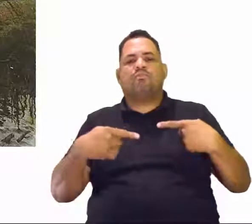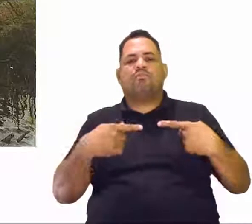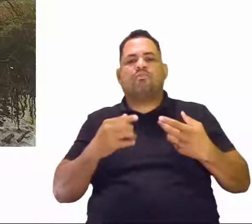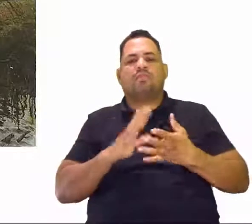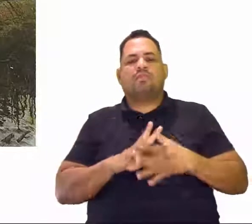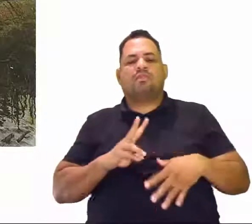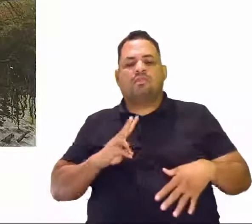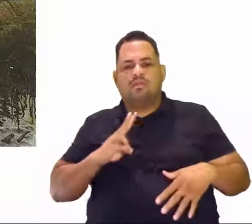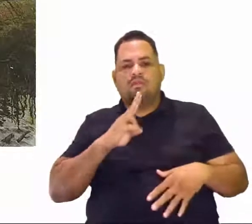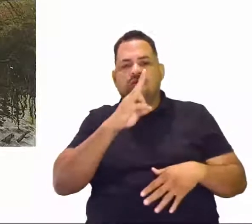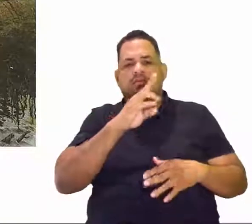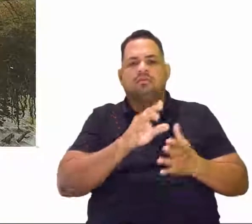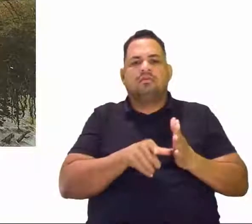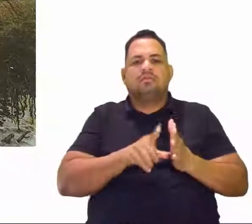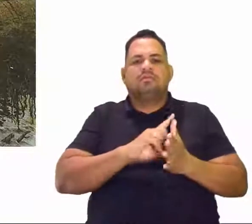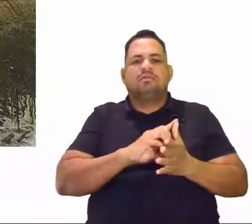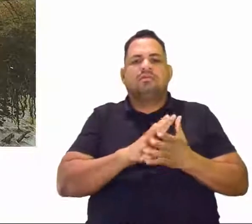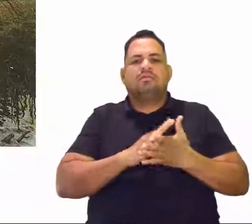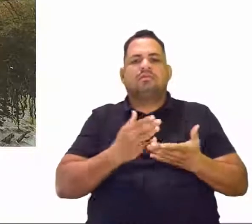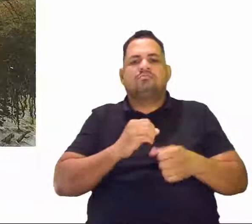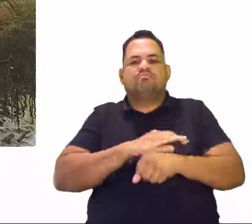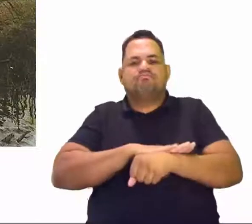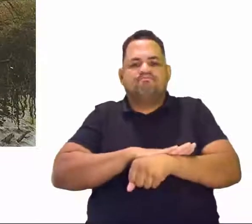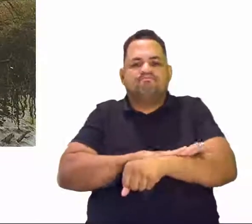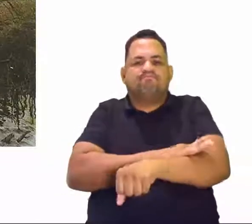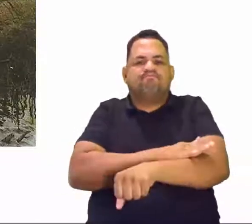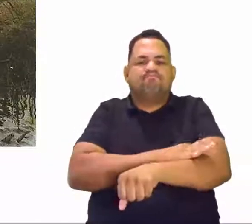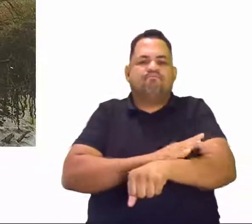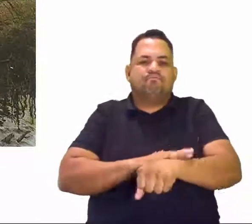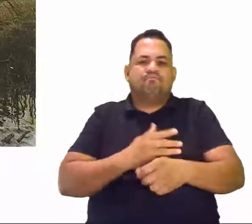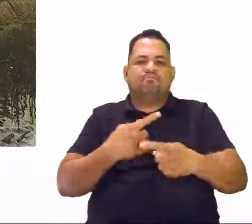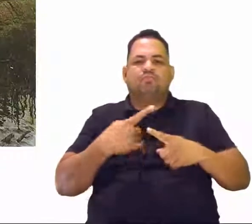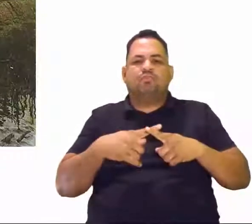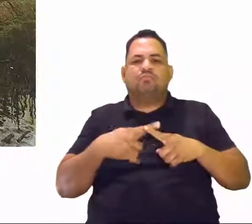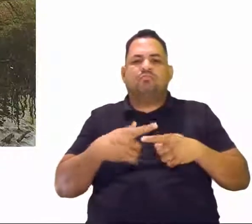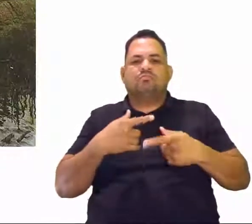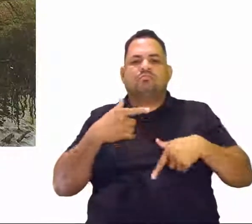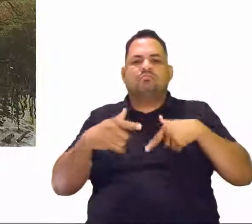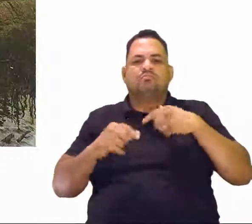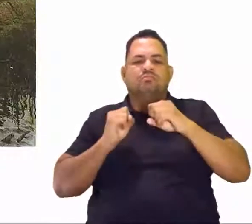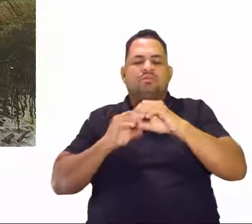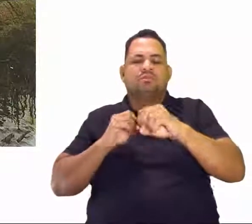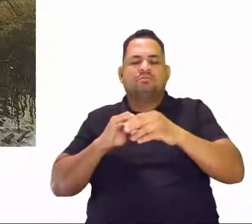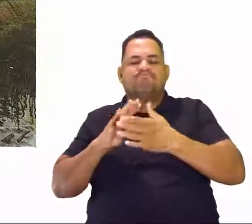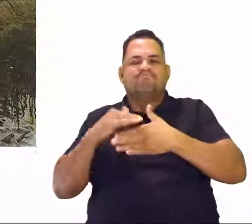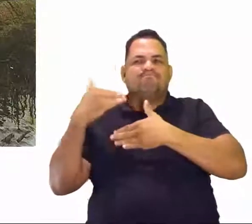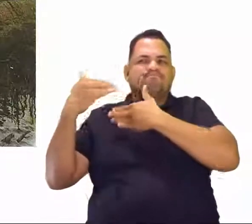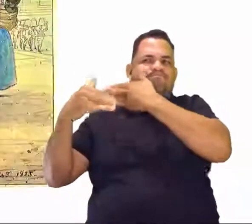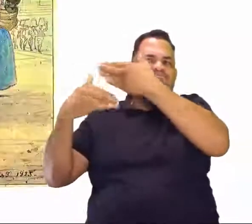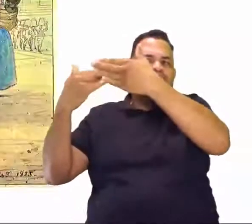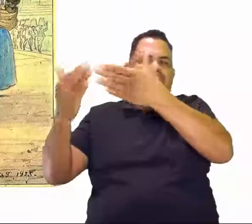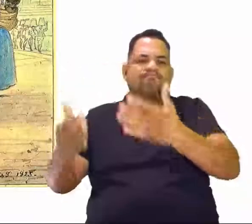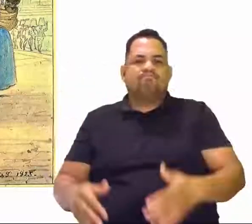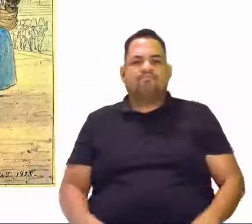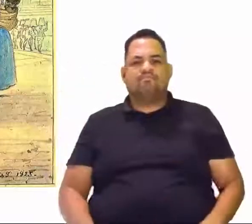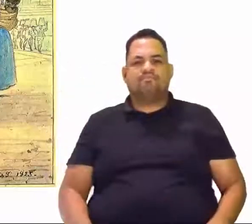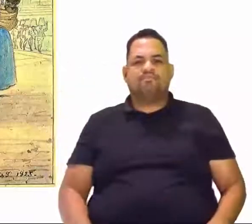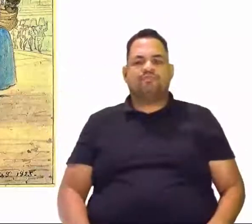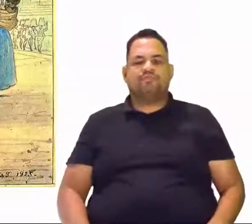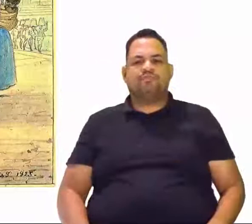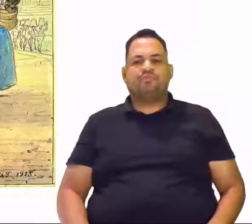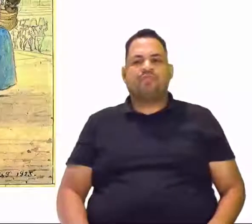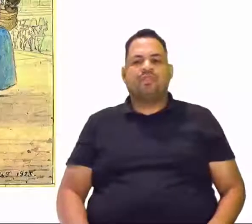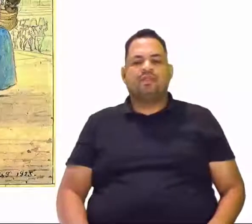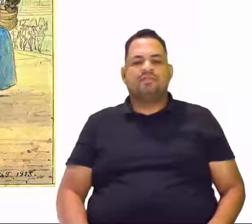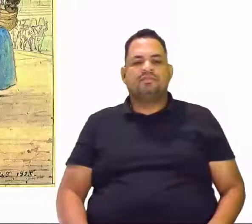muito forte né anti-racista Porque isso é uma reprodução demo tempo né muito tempo atrás que